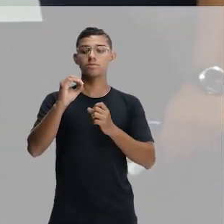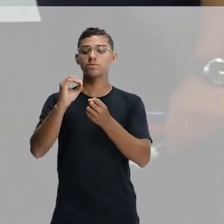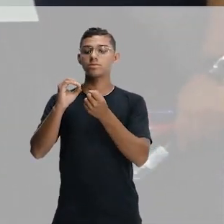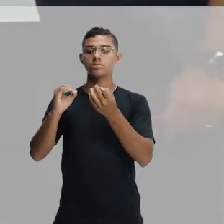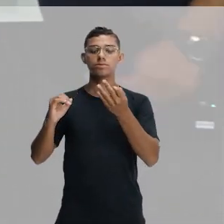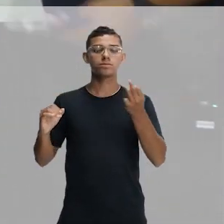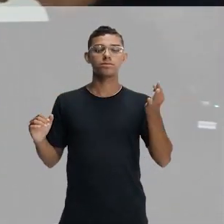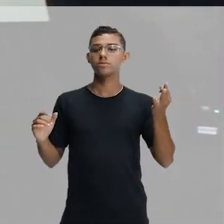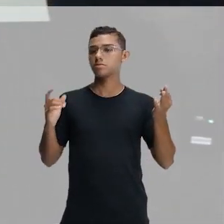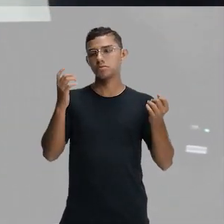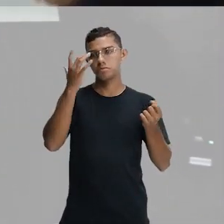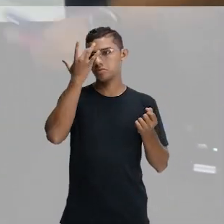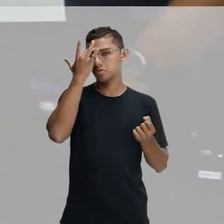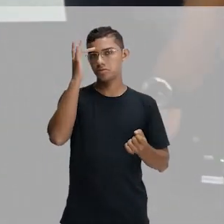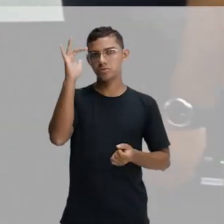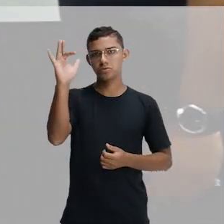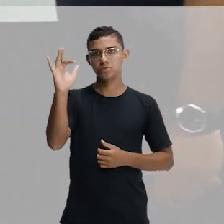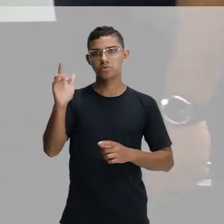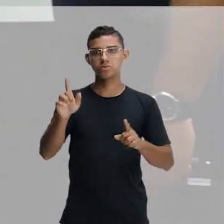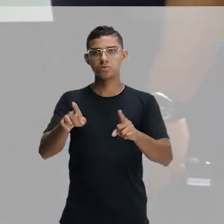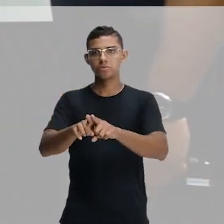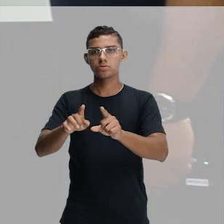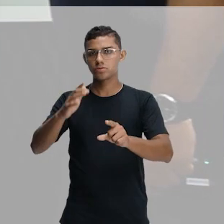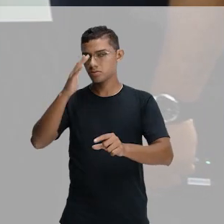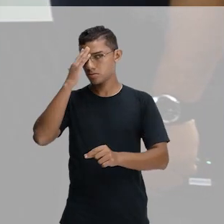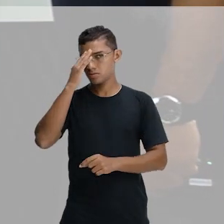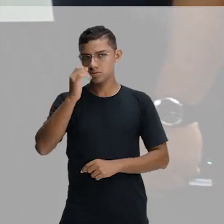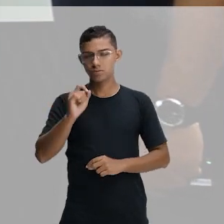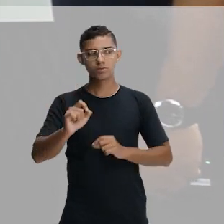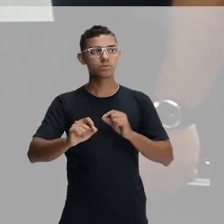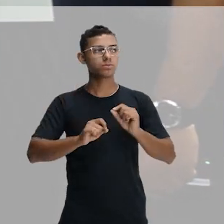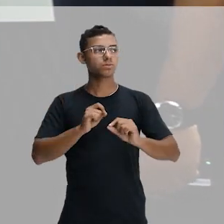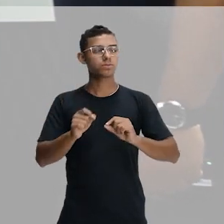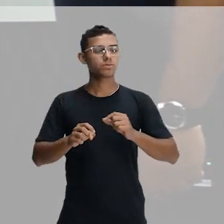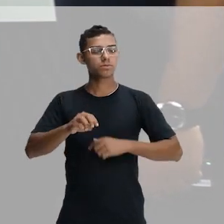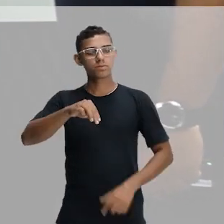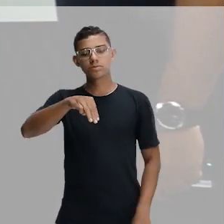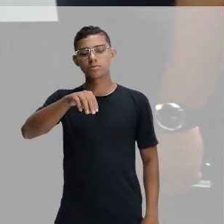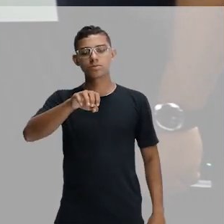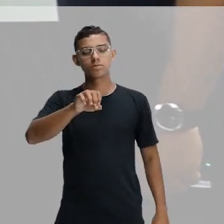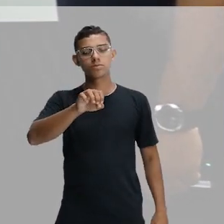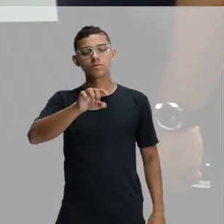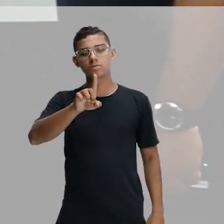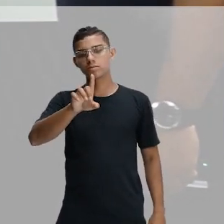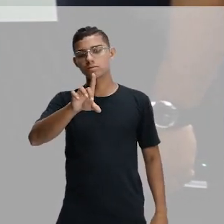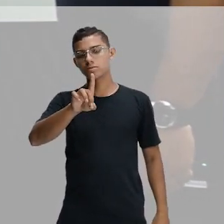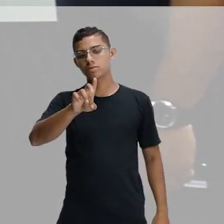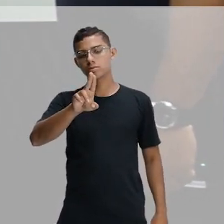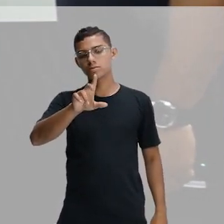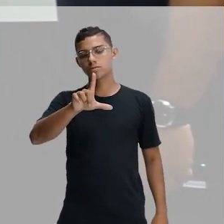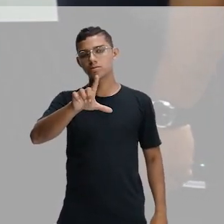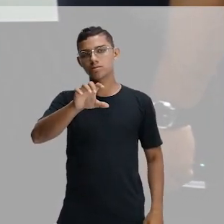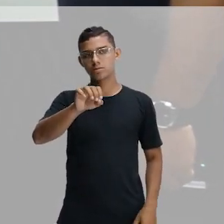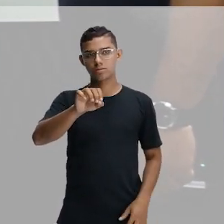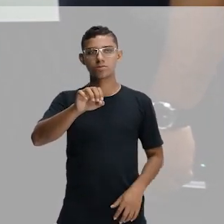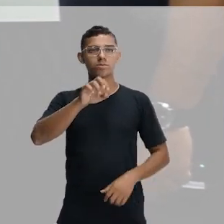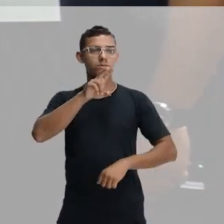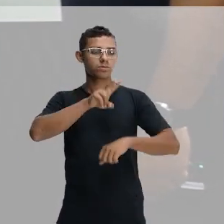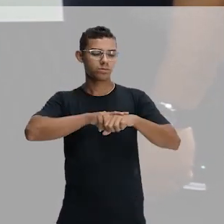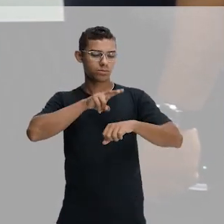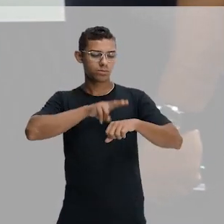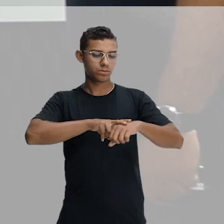não sei qual é o valor numérico aqui, mas eu sei que o módulo da quantidade de carga do